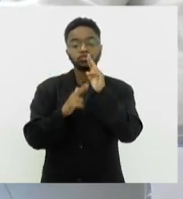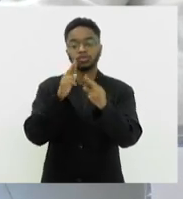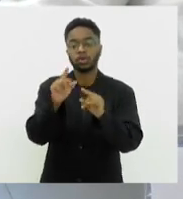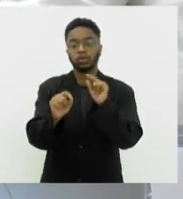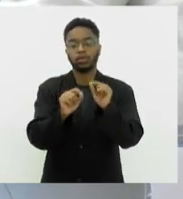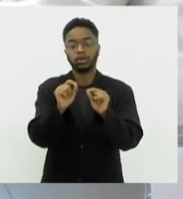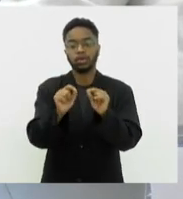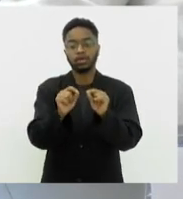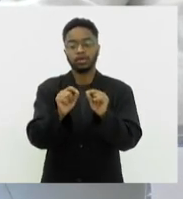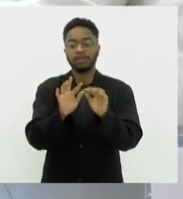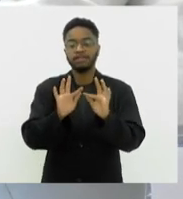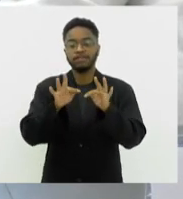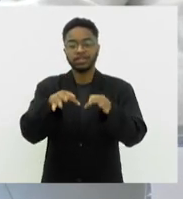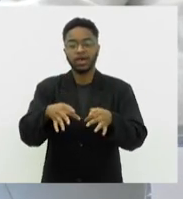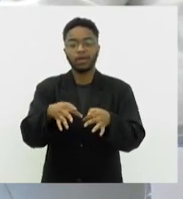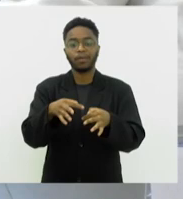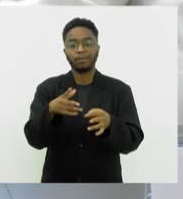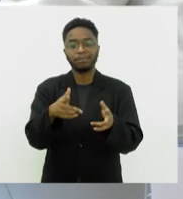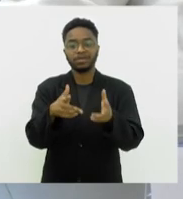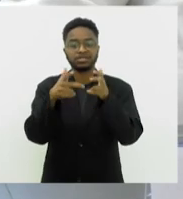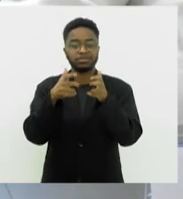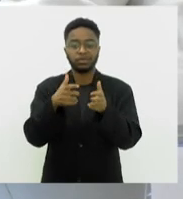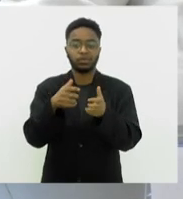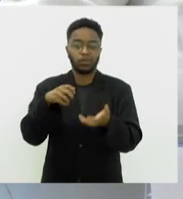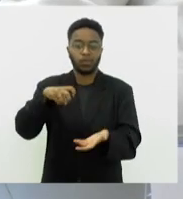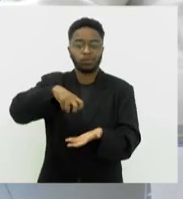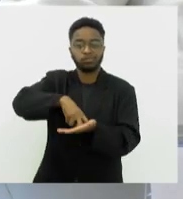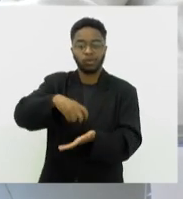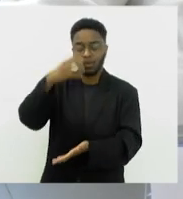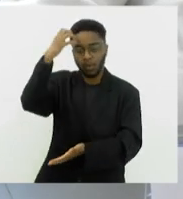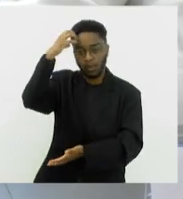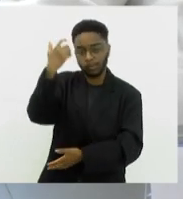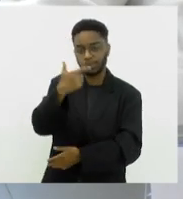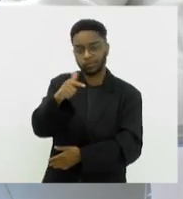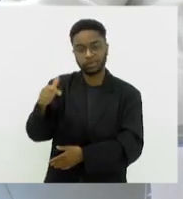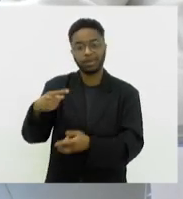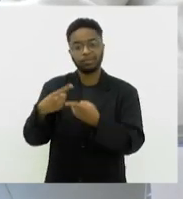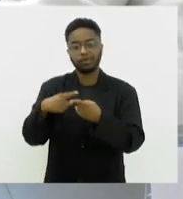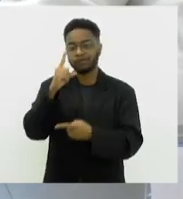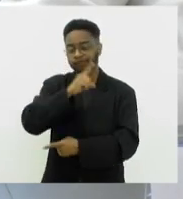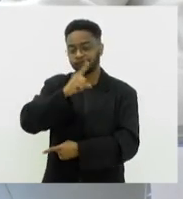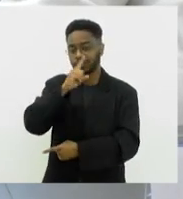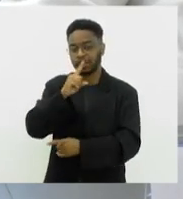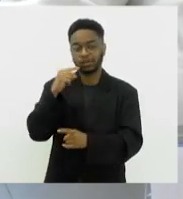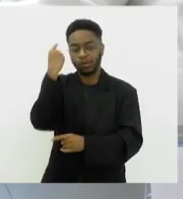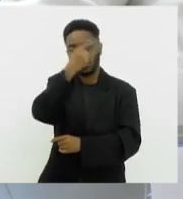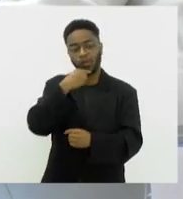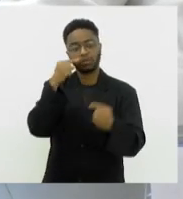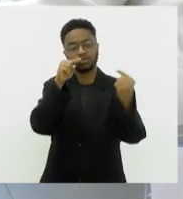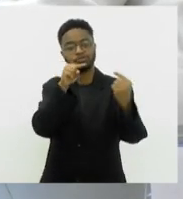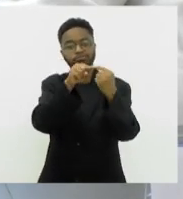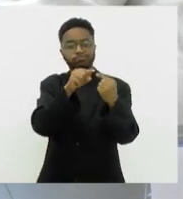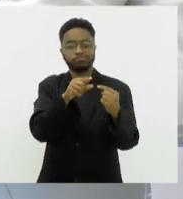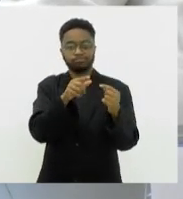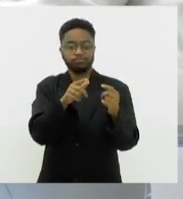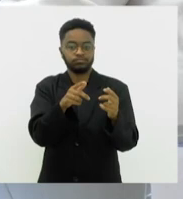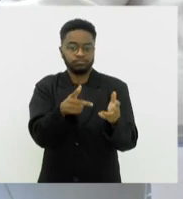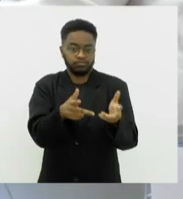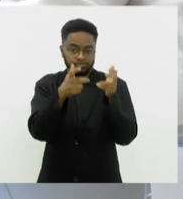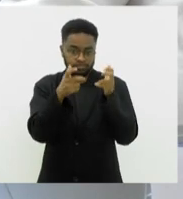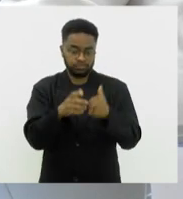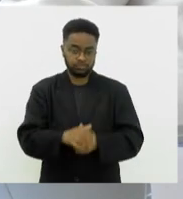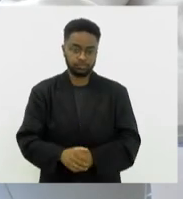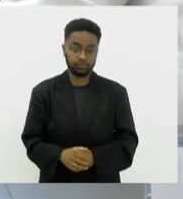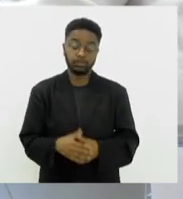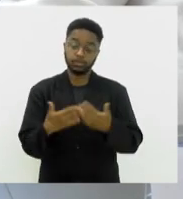desconstituída por conta do engano cometido no reconhecimento do acusado na fase pré processual Ou seja a